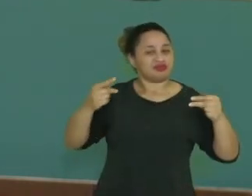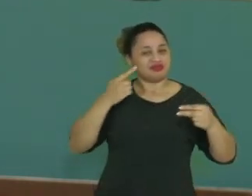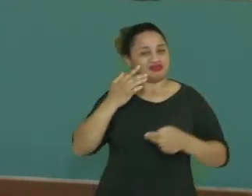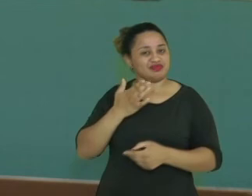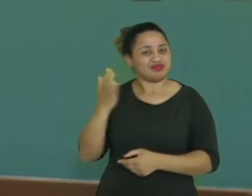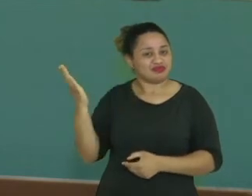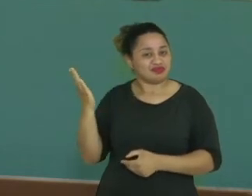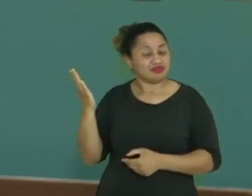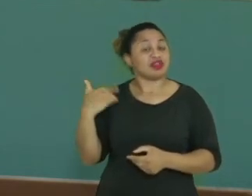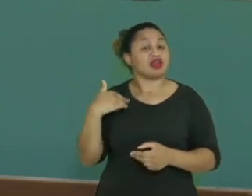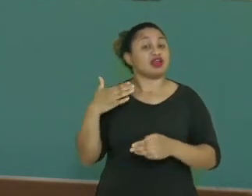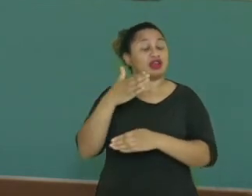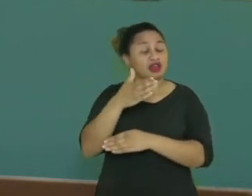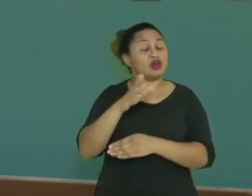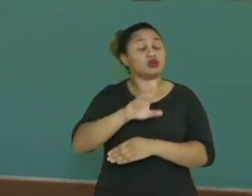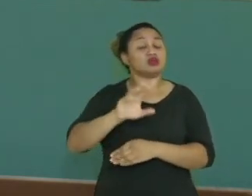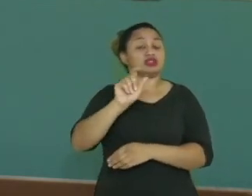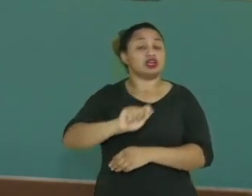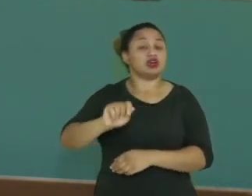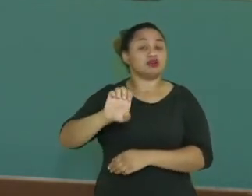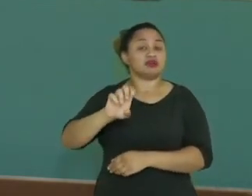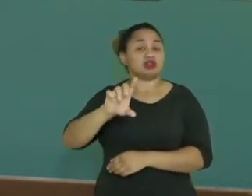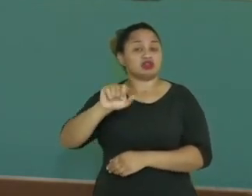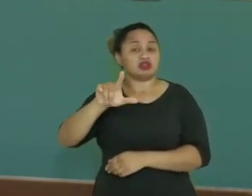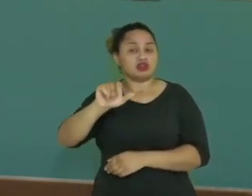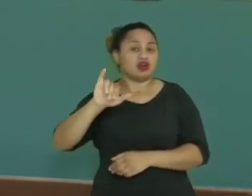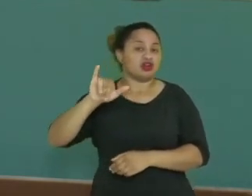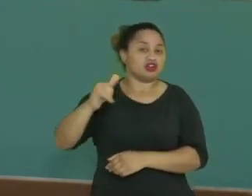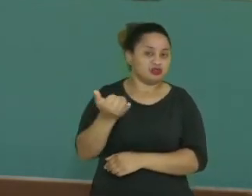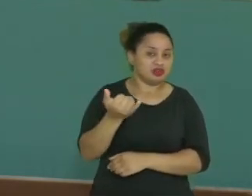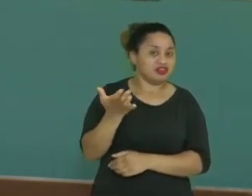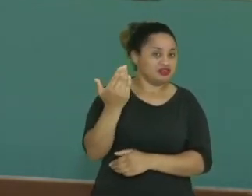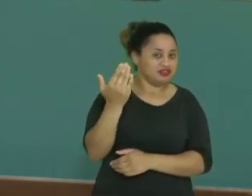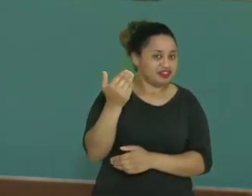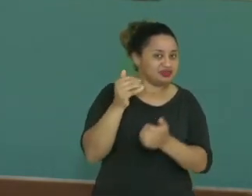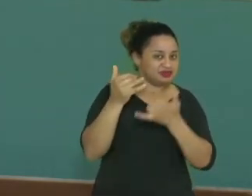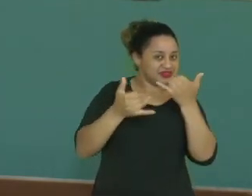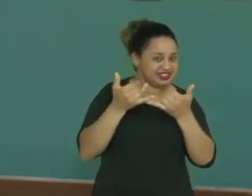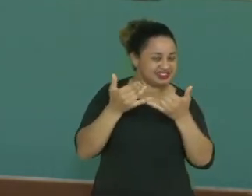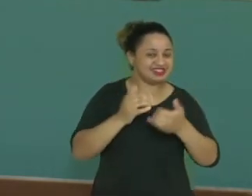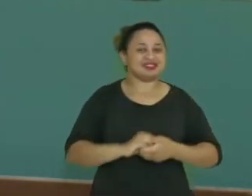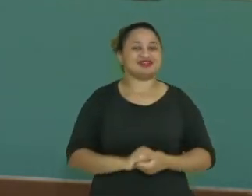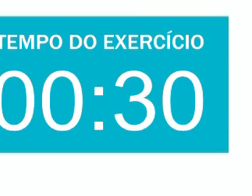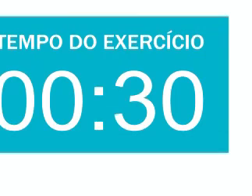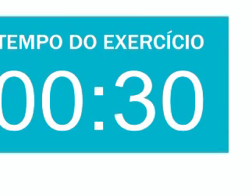www.matific.com.br, tá? Entra lá, utiliza o seu @escola e se divirta. Vamos lá jogar um pouquinho comigo?